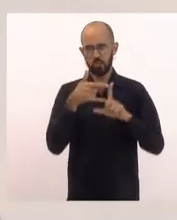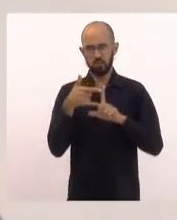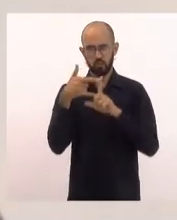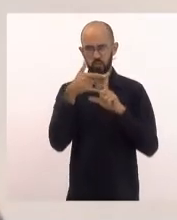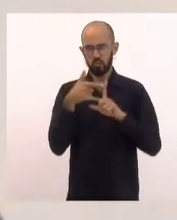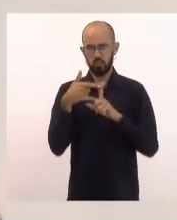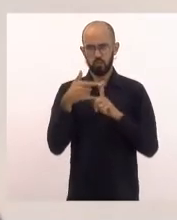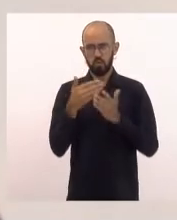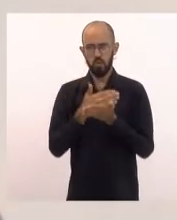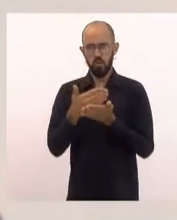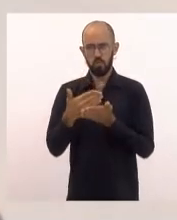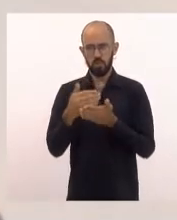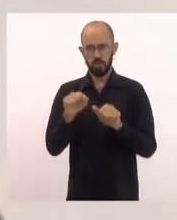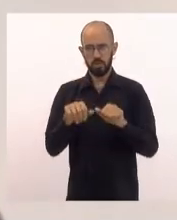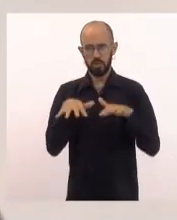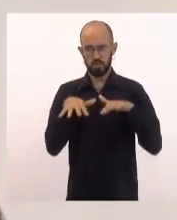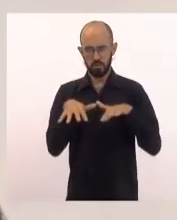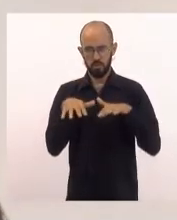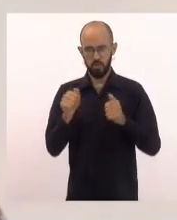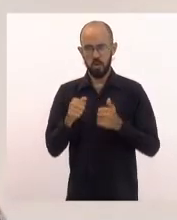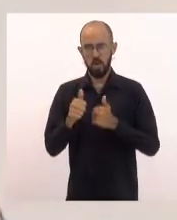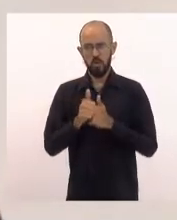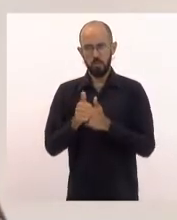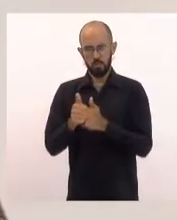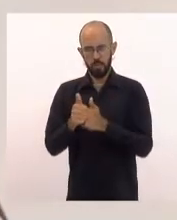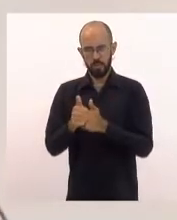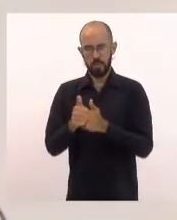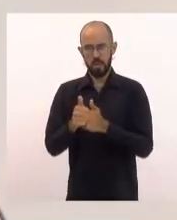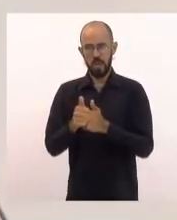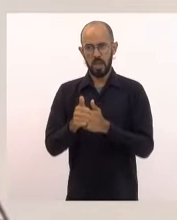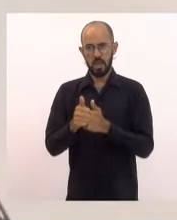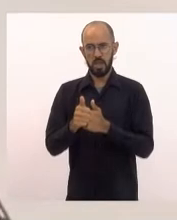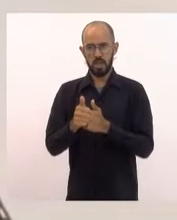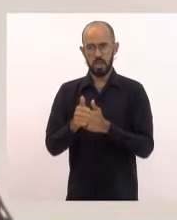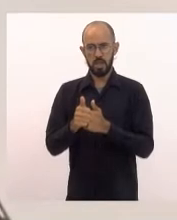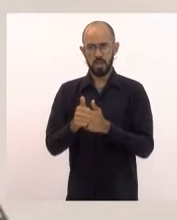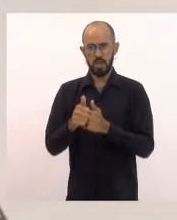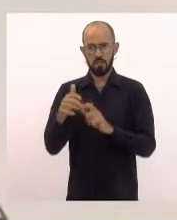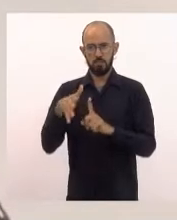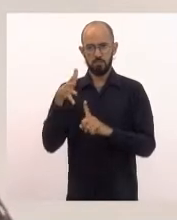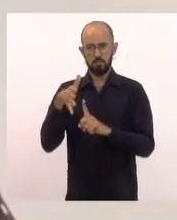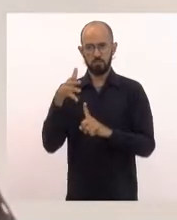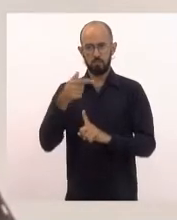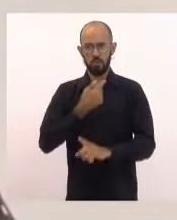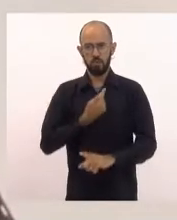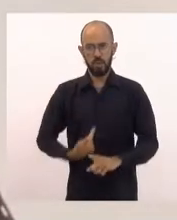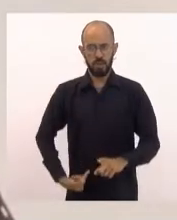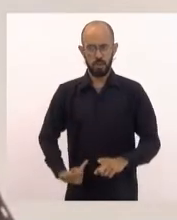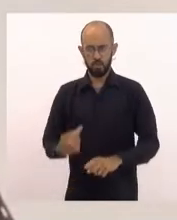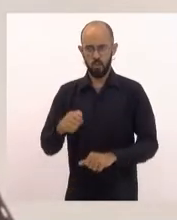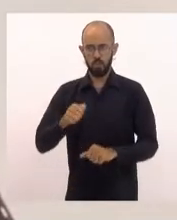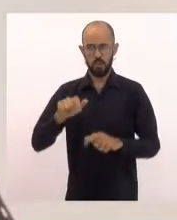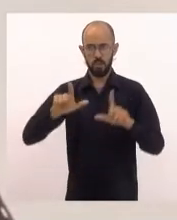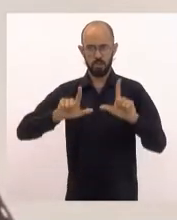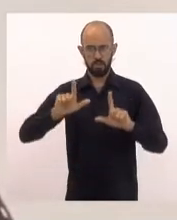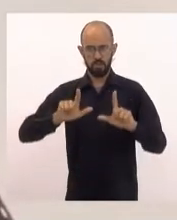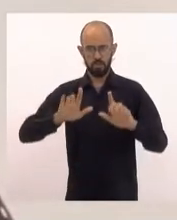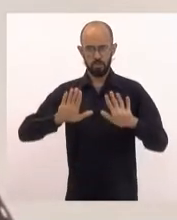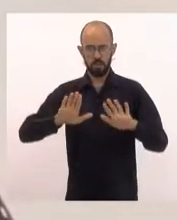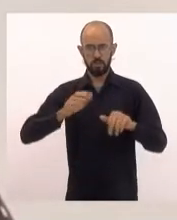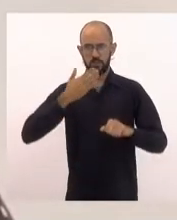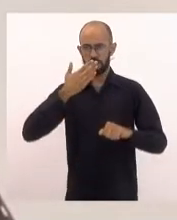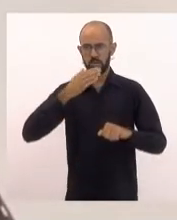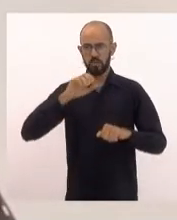da sessão. Acompanhei a fala do governador pela TV. Mas eu queria pedir à Aline que desse